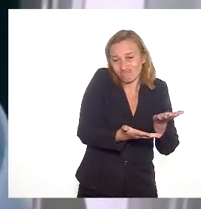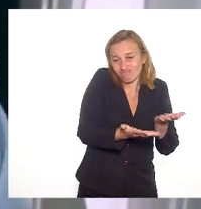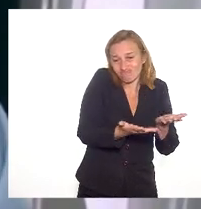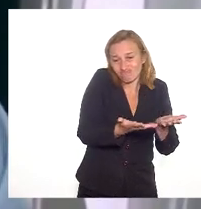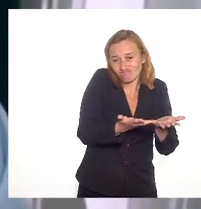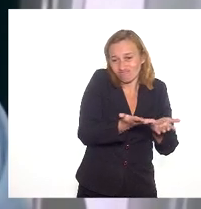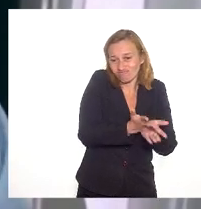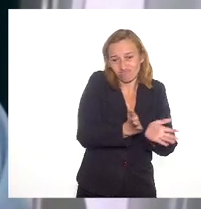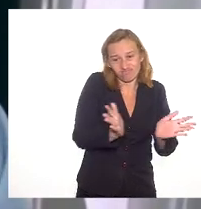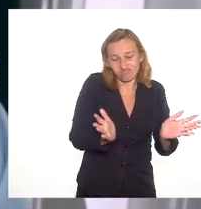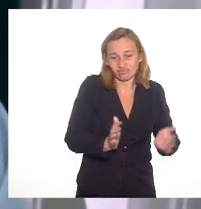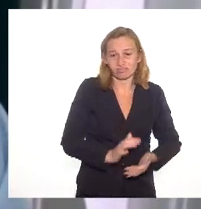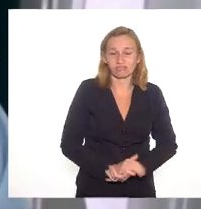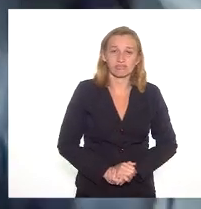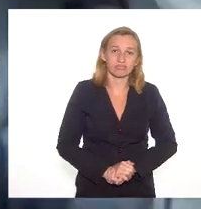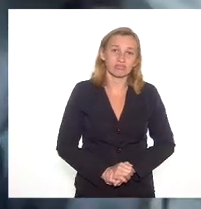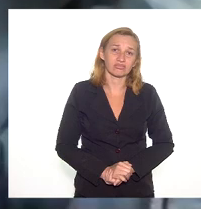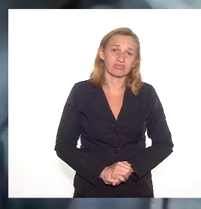irremediavelmente comprometida.